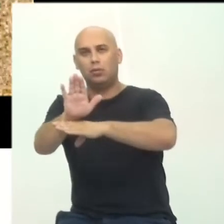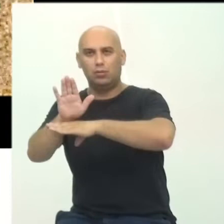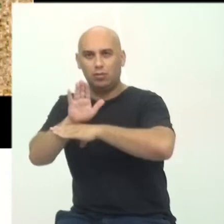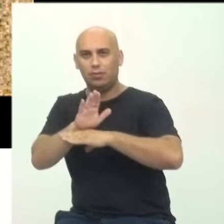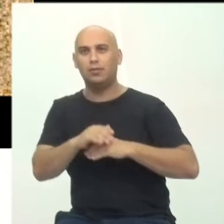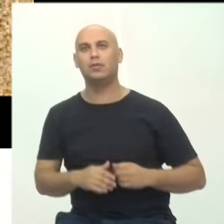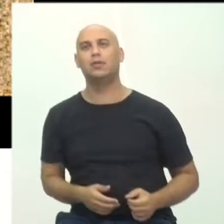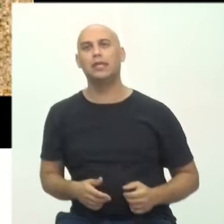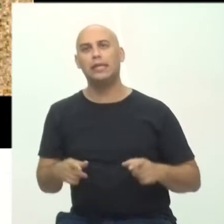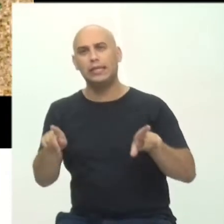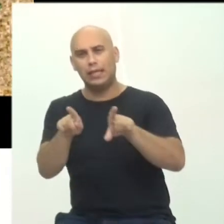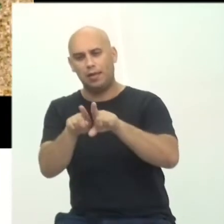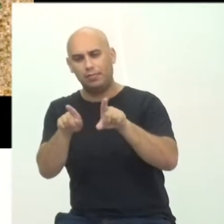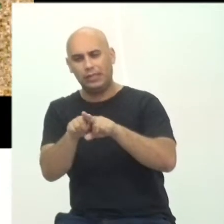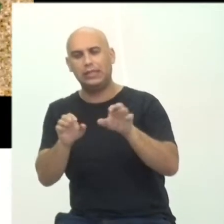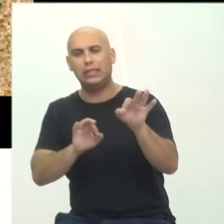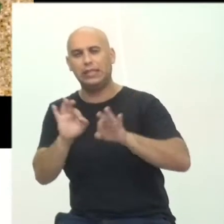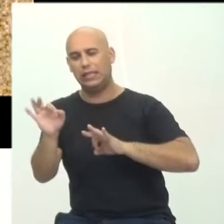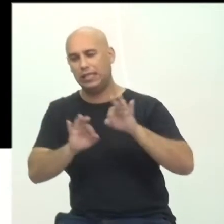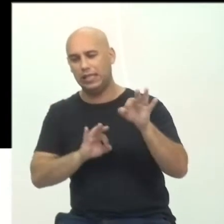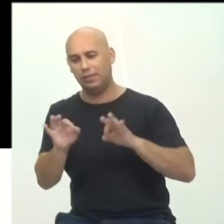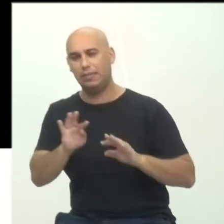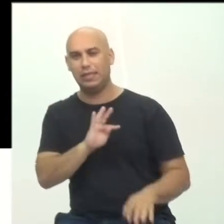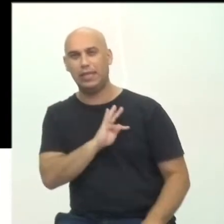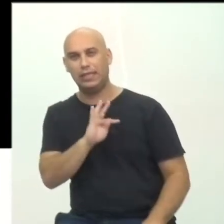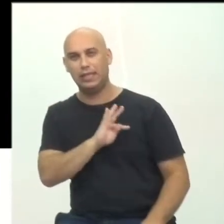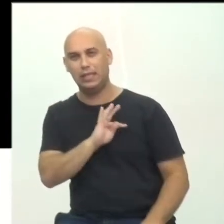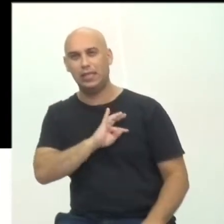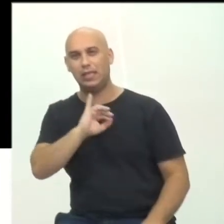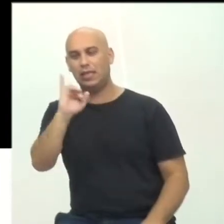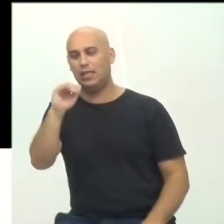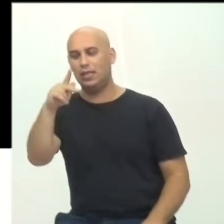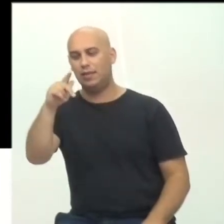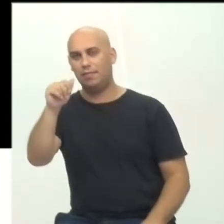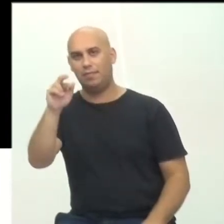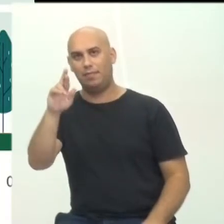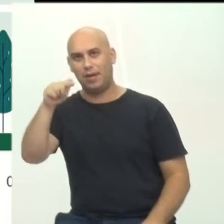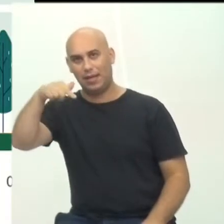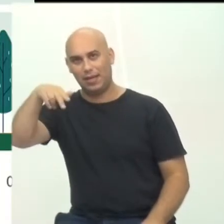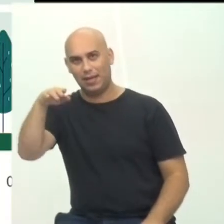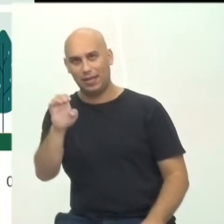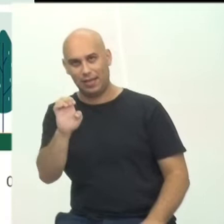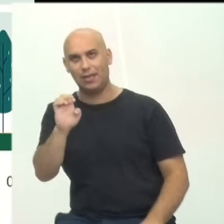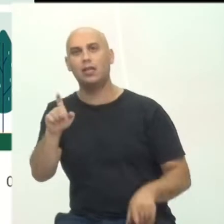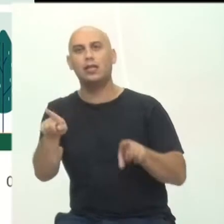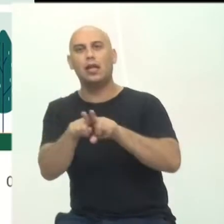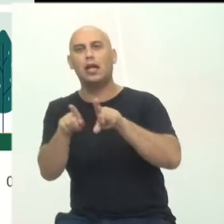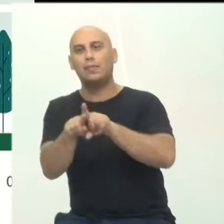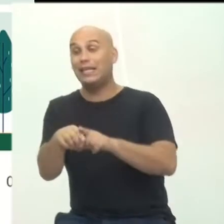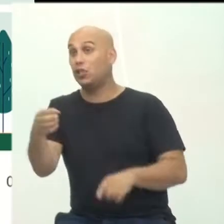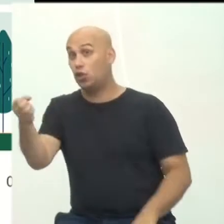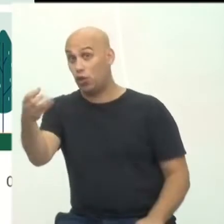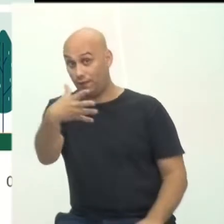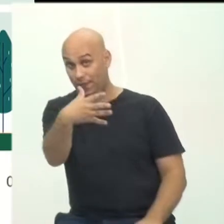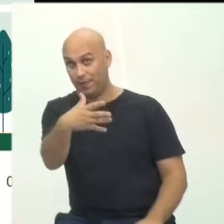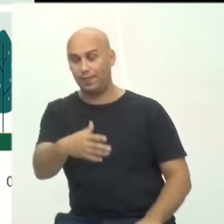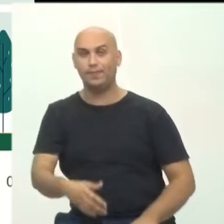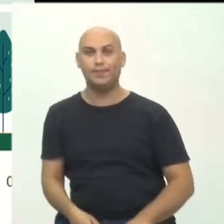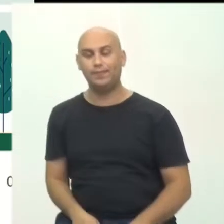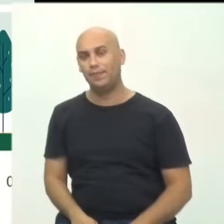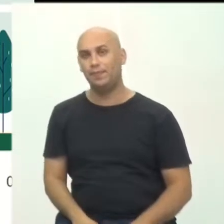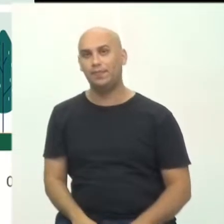equipe técnica, com mais algumas do IPARC, para contribuir no sentido de atualização.